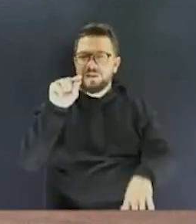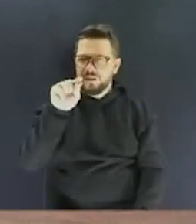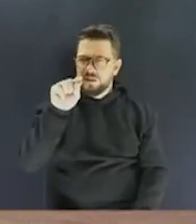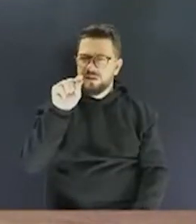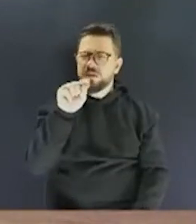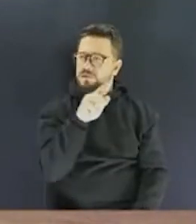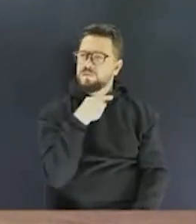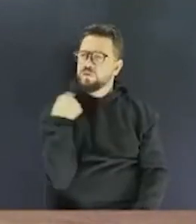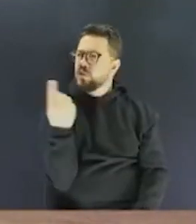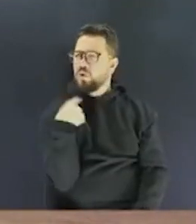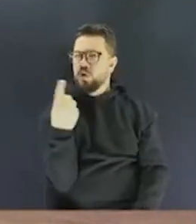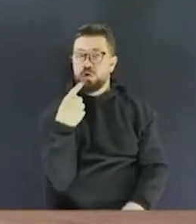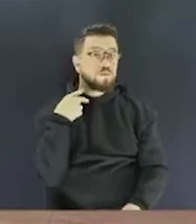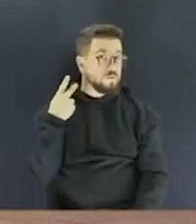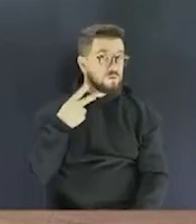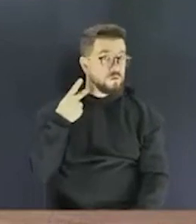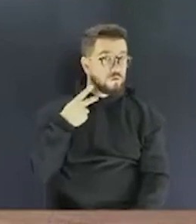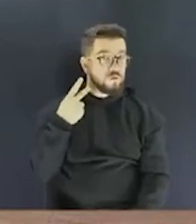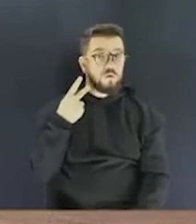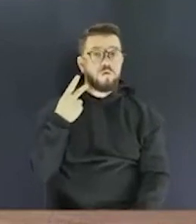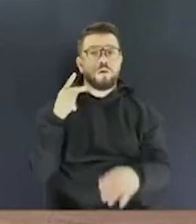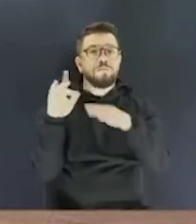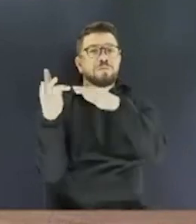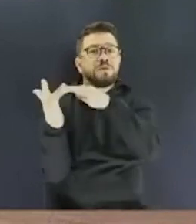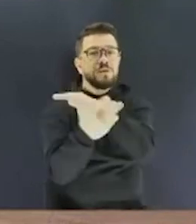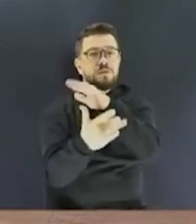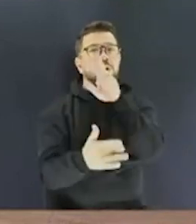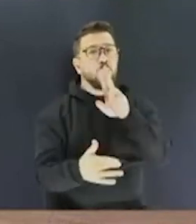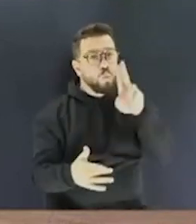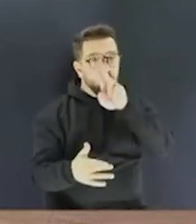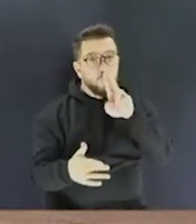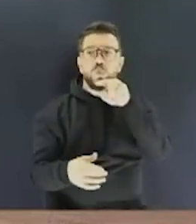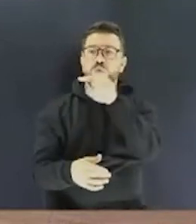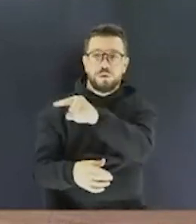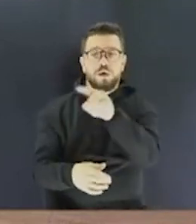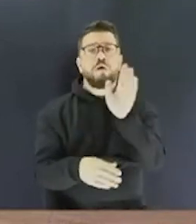nós, vereadores, nas nossas redes, possamos usar as nossas redes pedindo